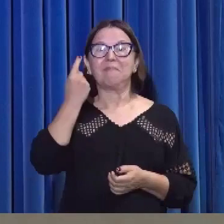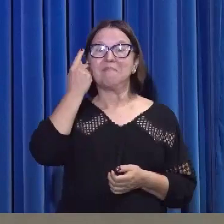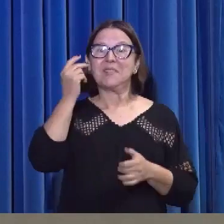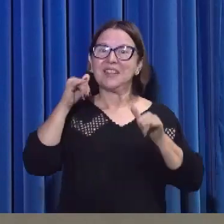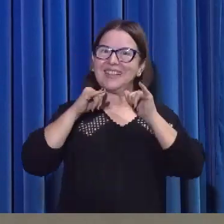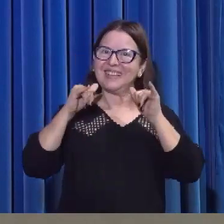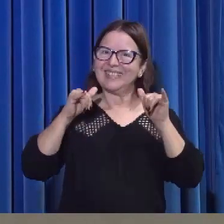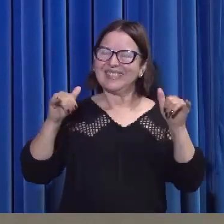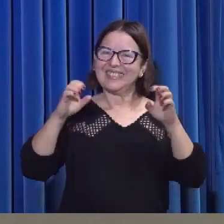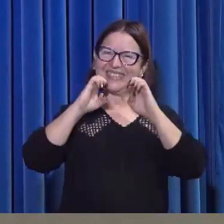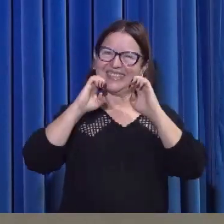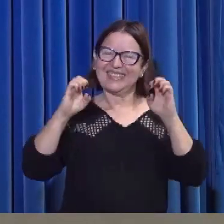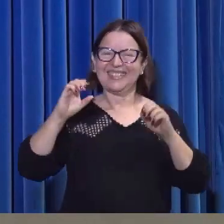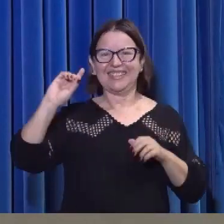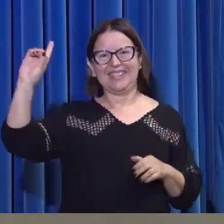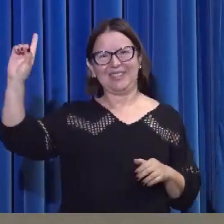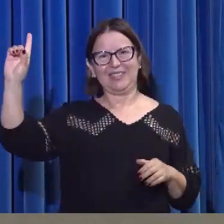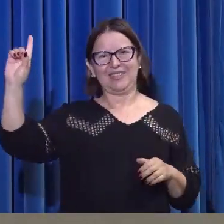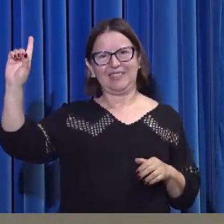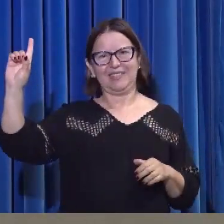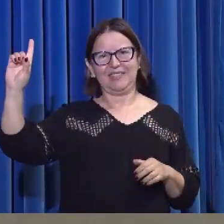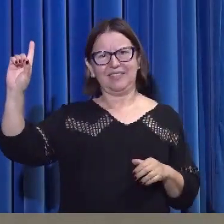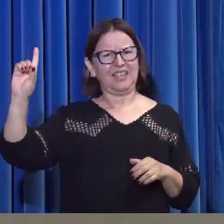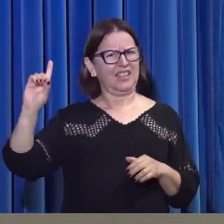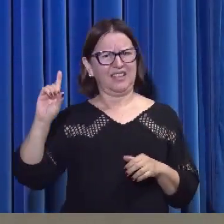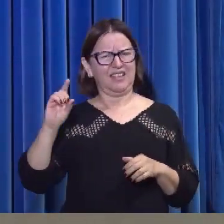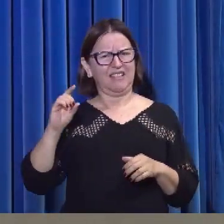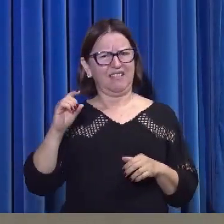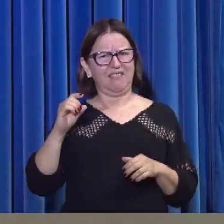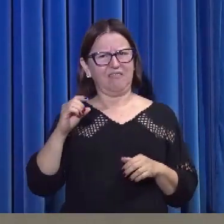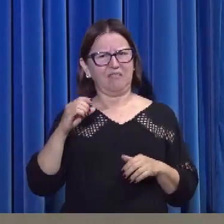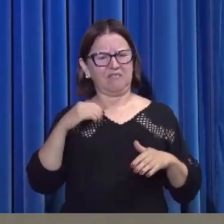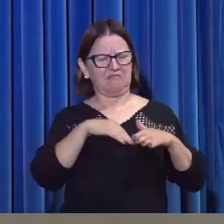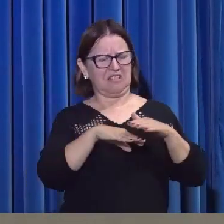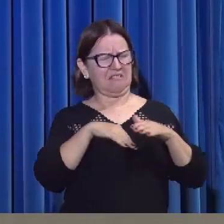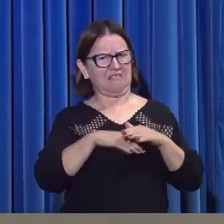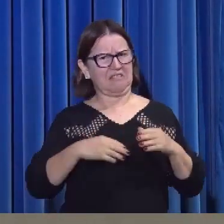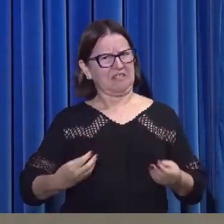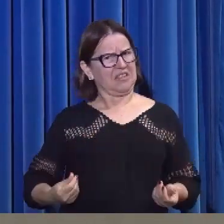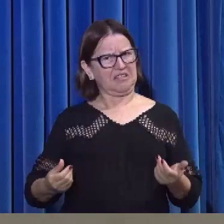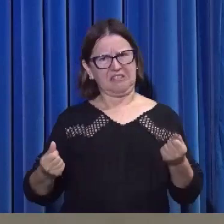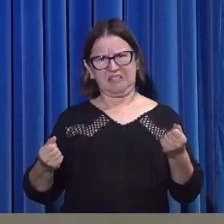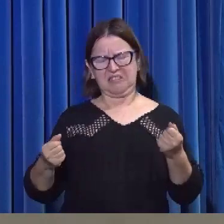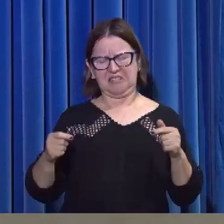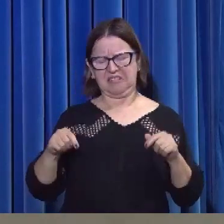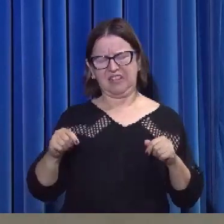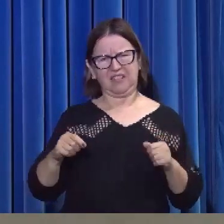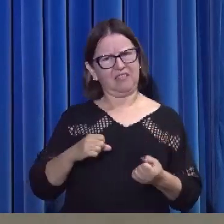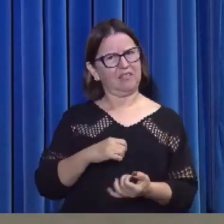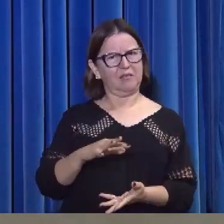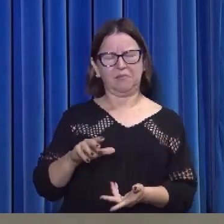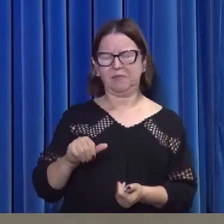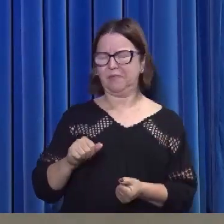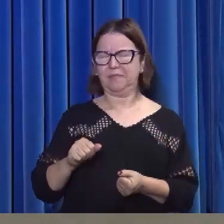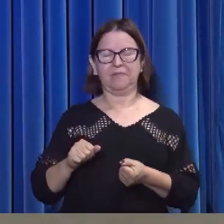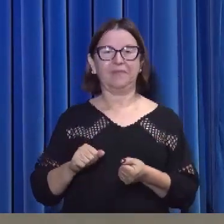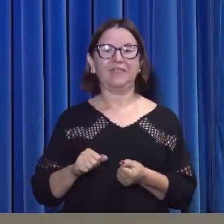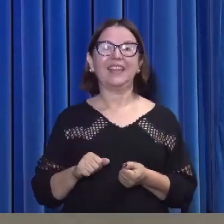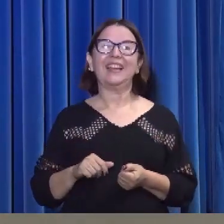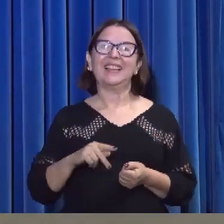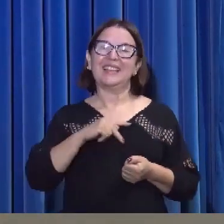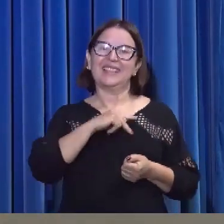de Deus e não acumular posses ou riquezas terrenas. E